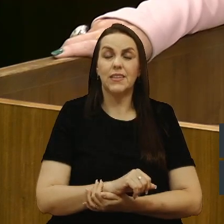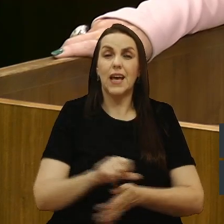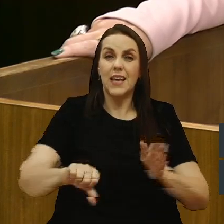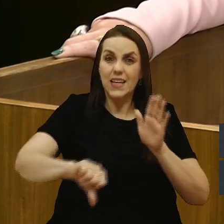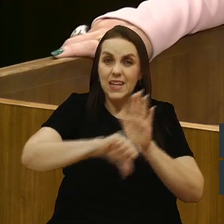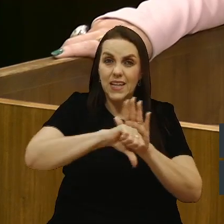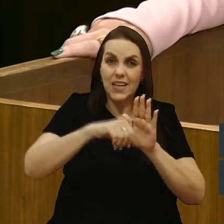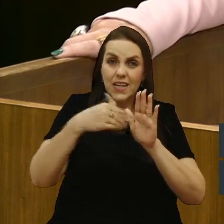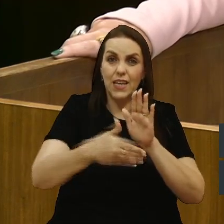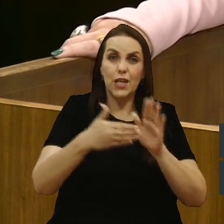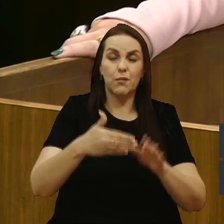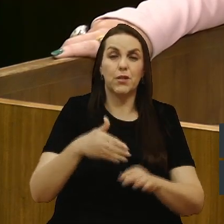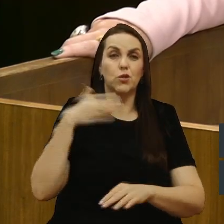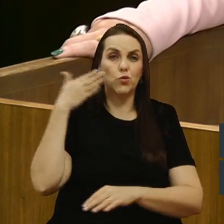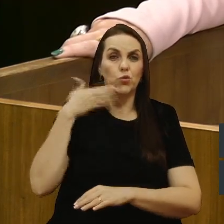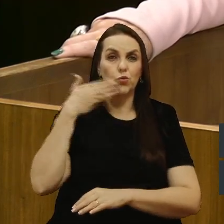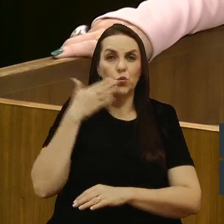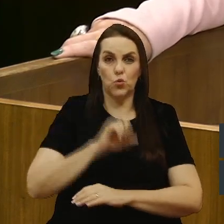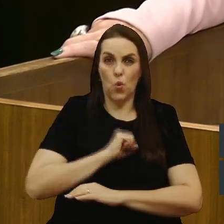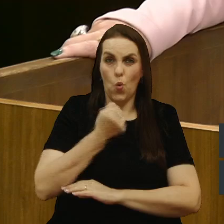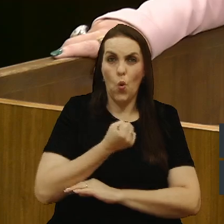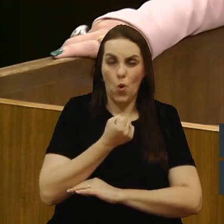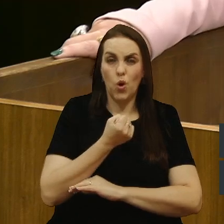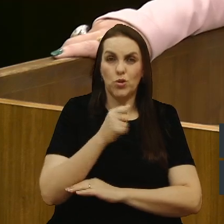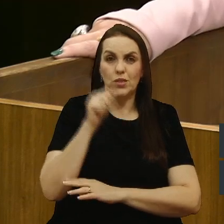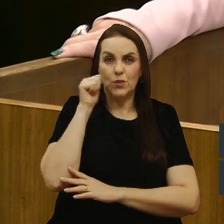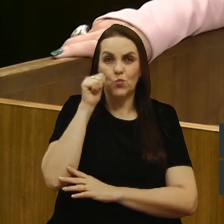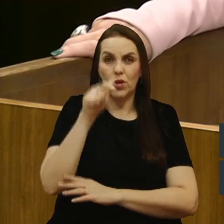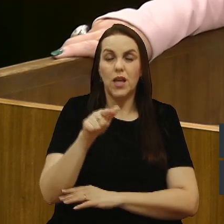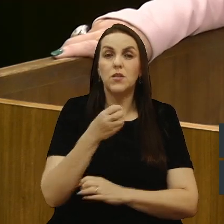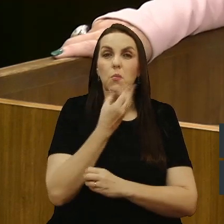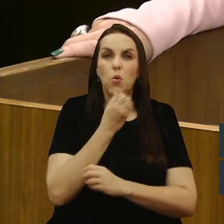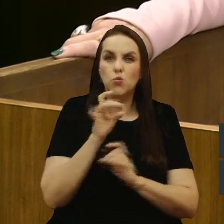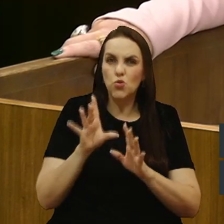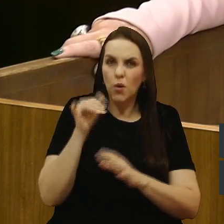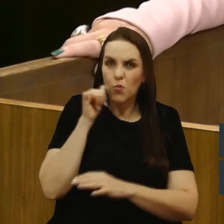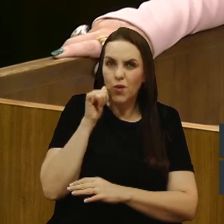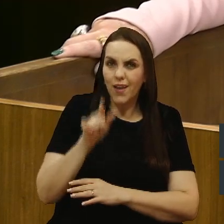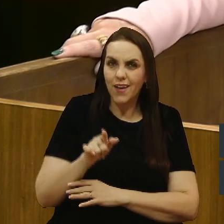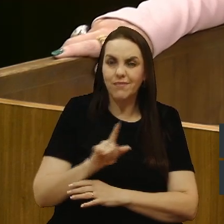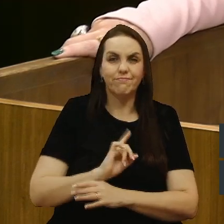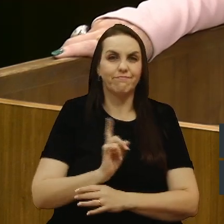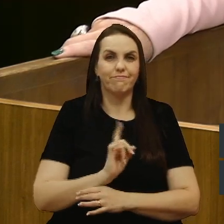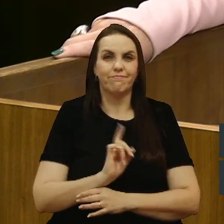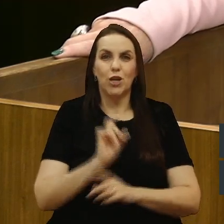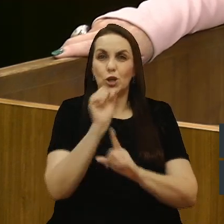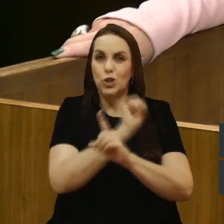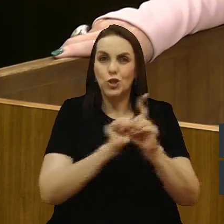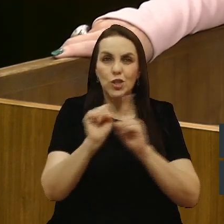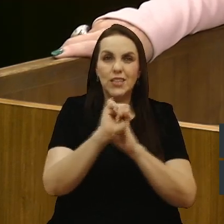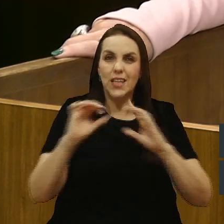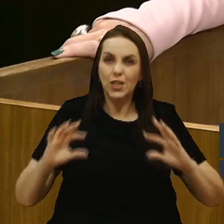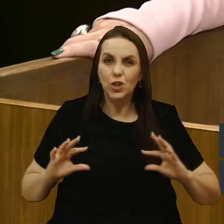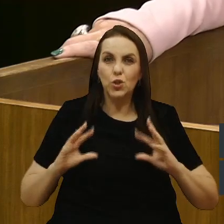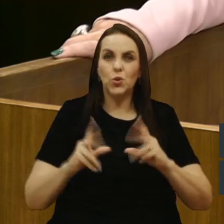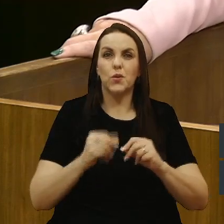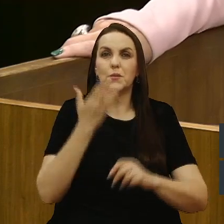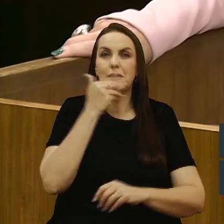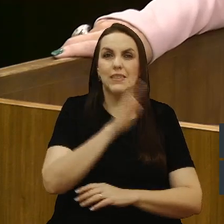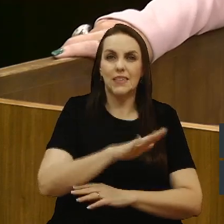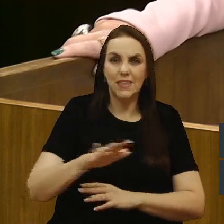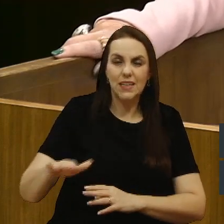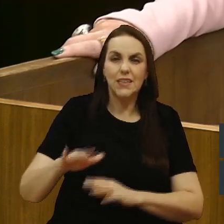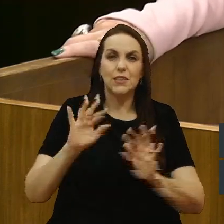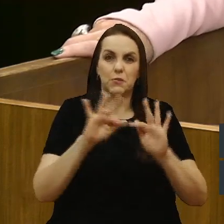criminalizar o discurso de ódio contra as mulheres não vai ser bom só para as mulheres. Vai ser bom para toda a sociedade, vai ser bom para as crianças, vai ser bom